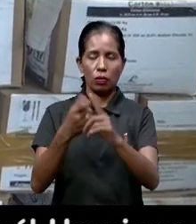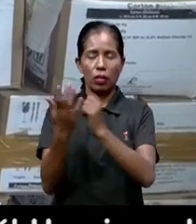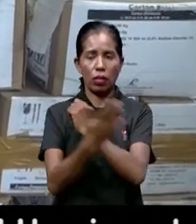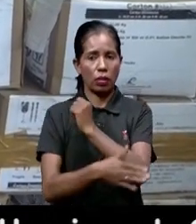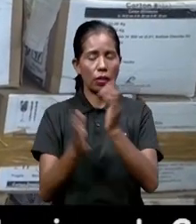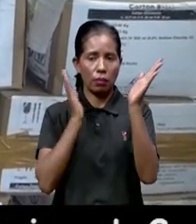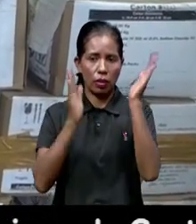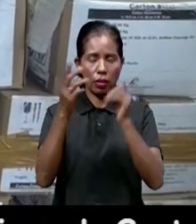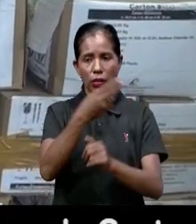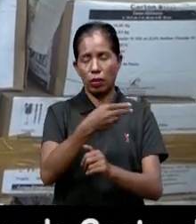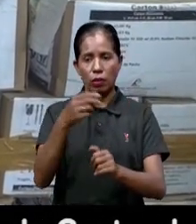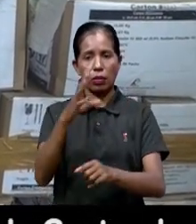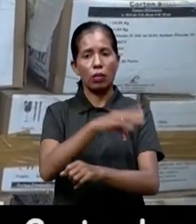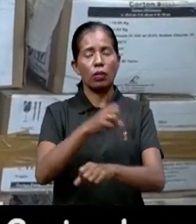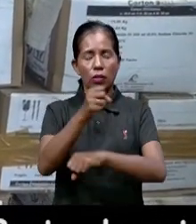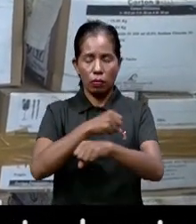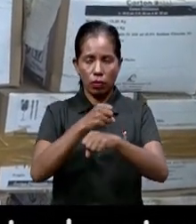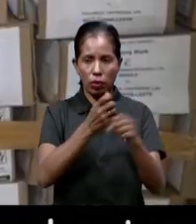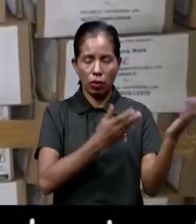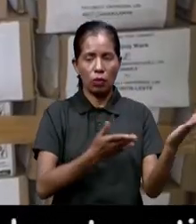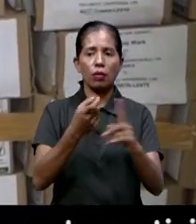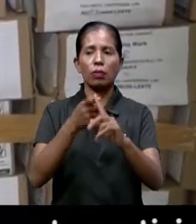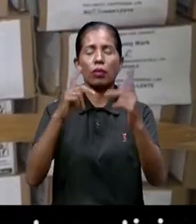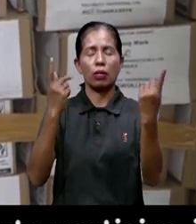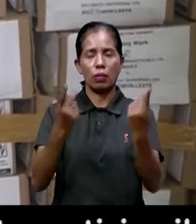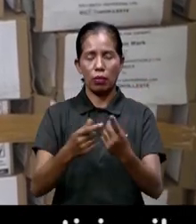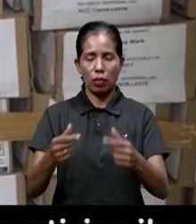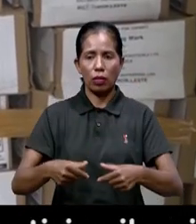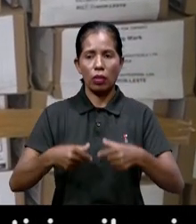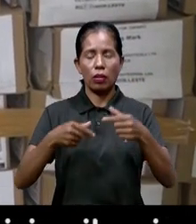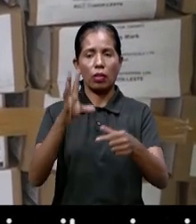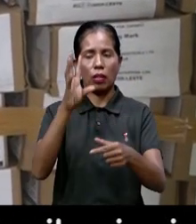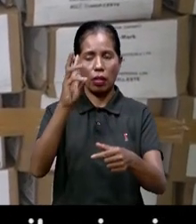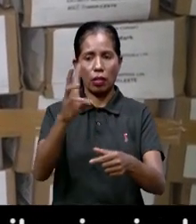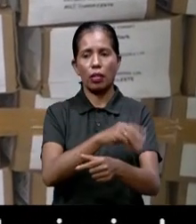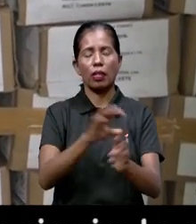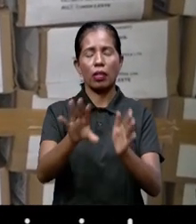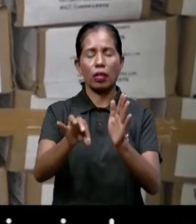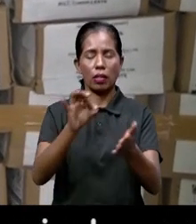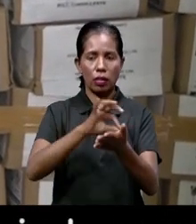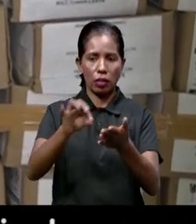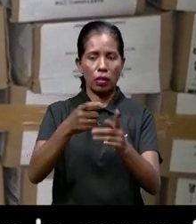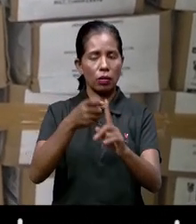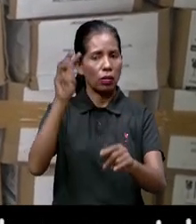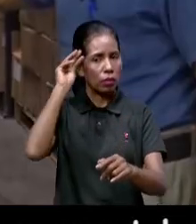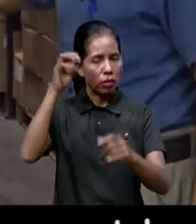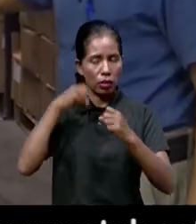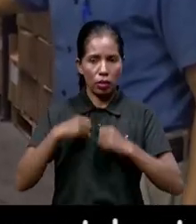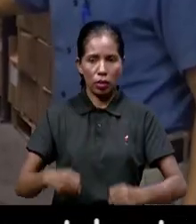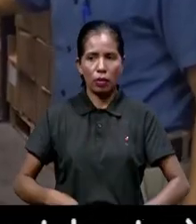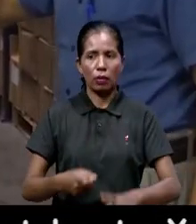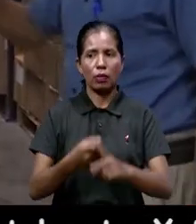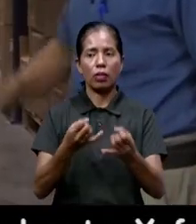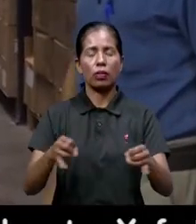Malásia, Indonésia, no Singapura, no importa husi companhia fornecedor NEN, nebe reta contrato husi Ministério Saúde liu husi